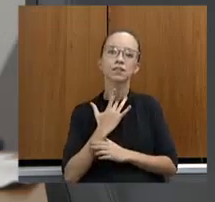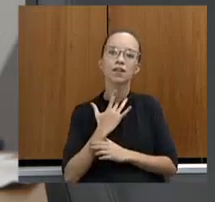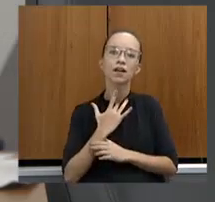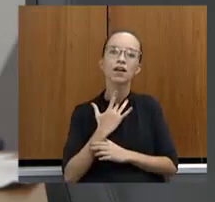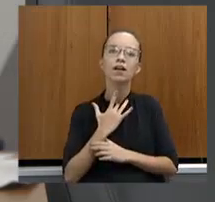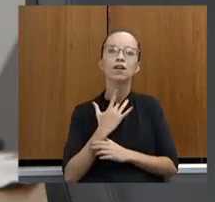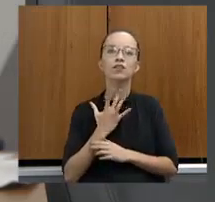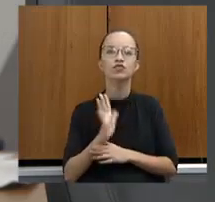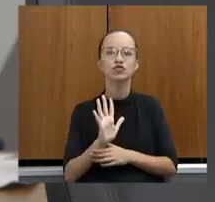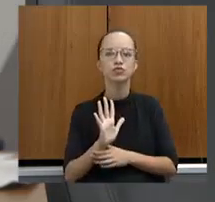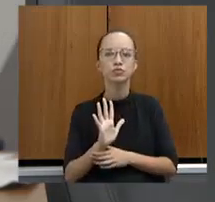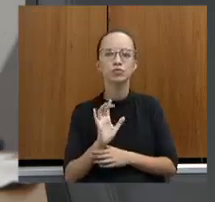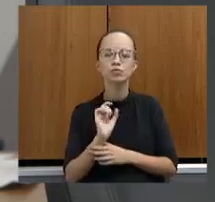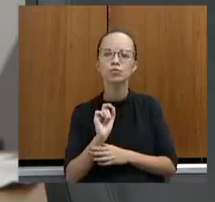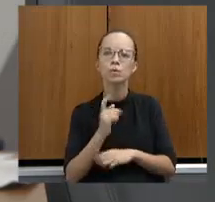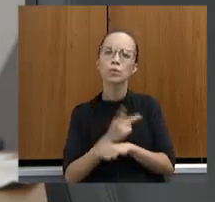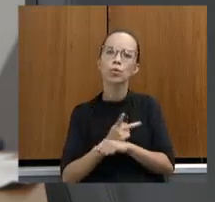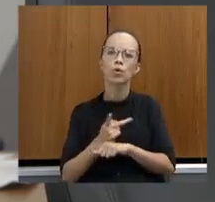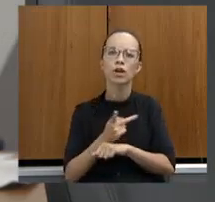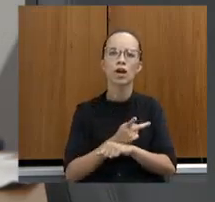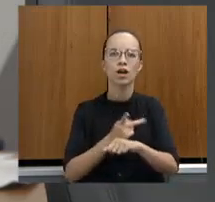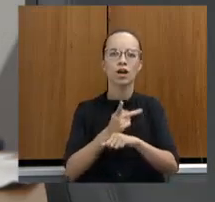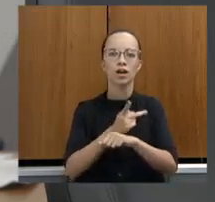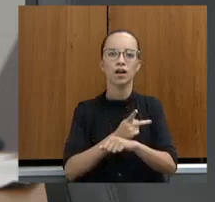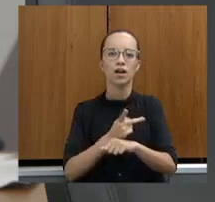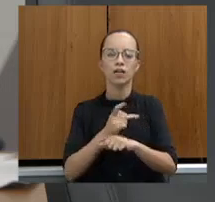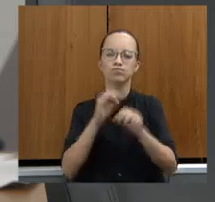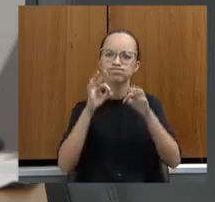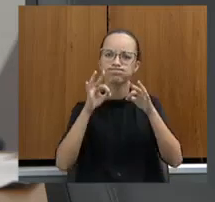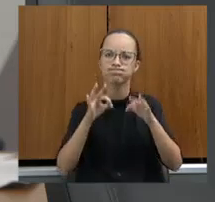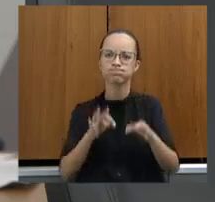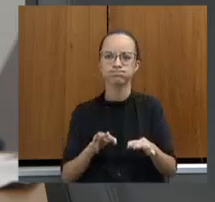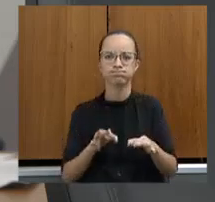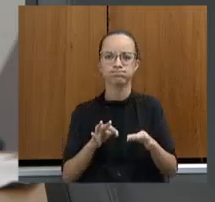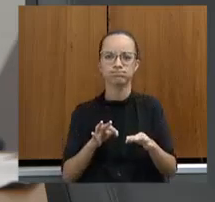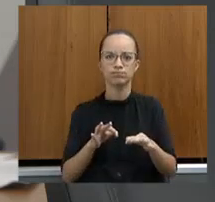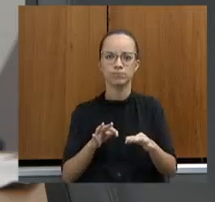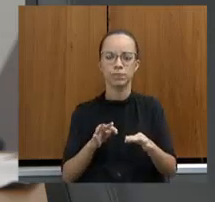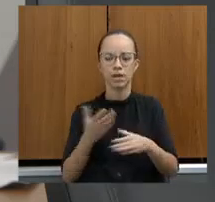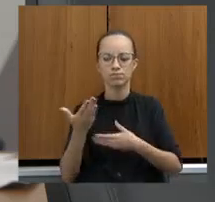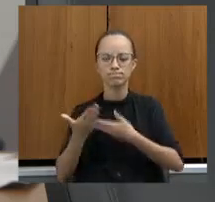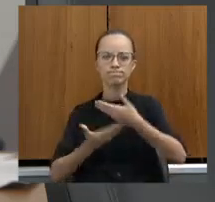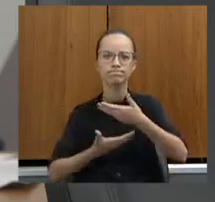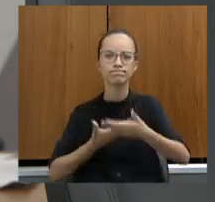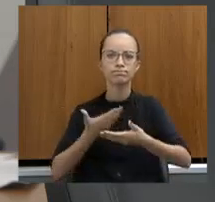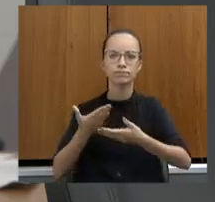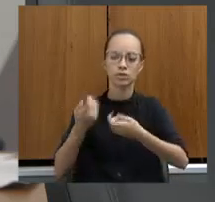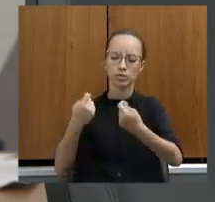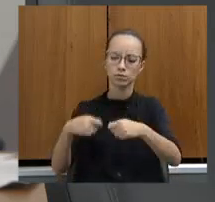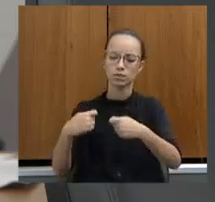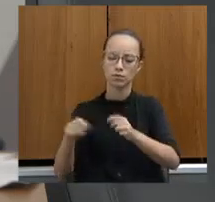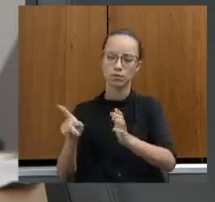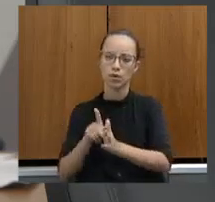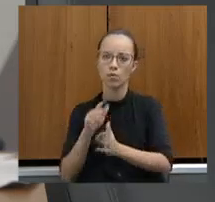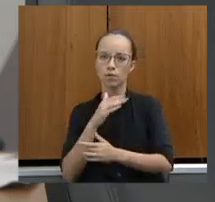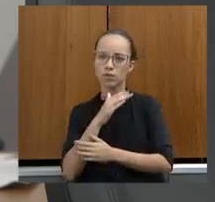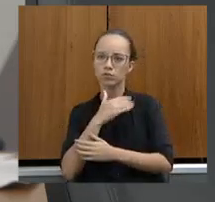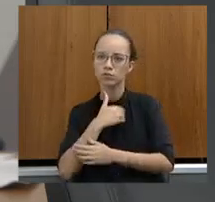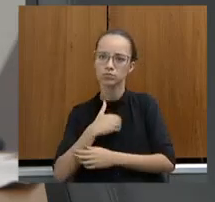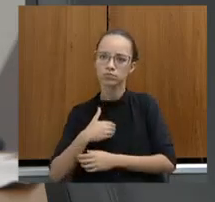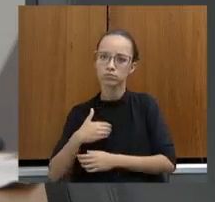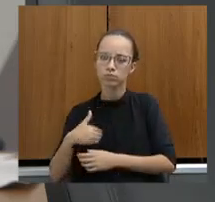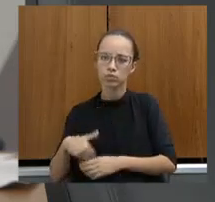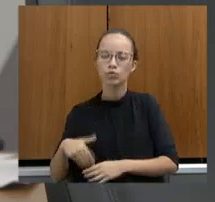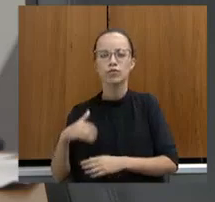carimbo não mas sim de buscar uma forma de vida correta de viabilizar as necessidades do Estado a partir de